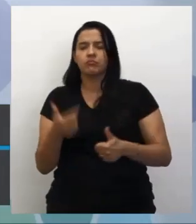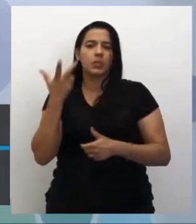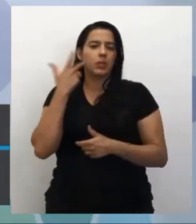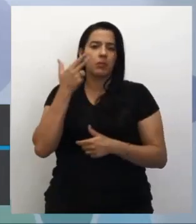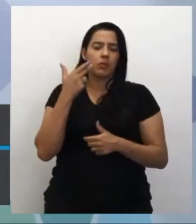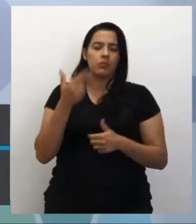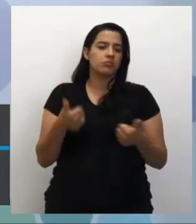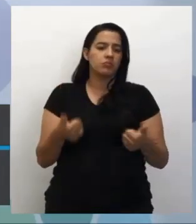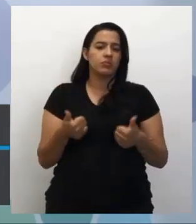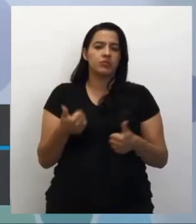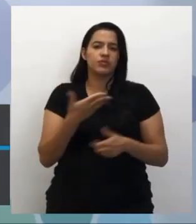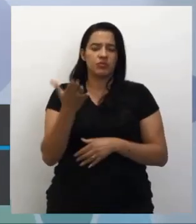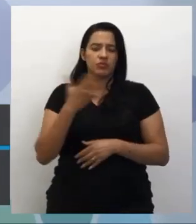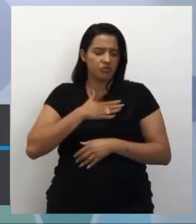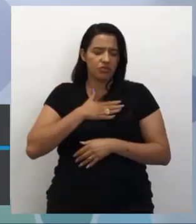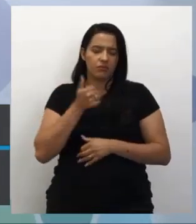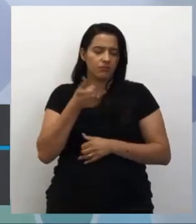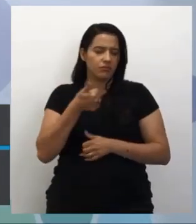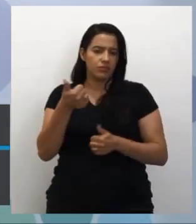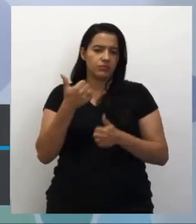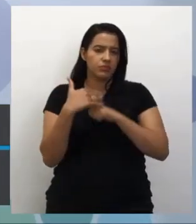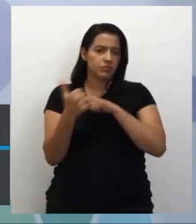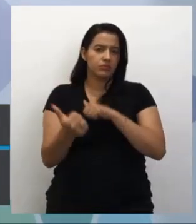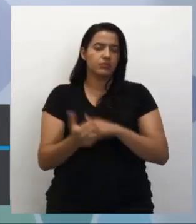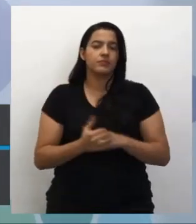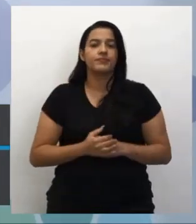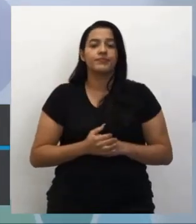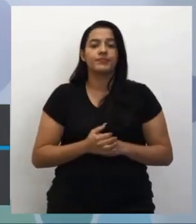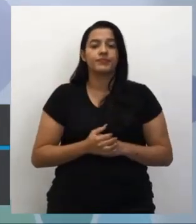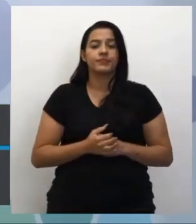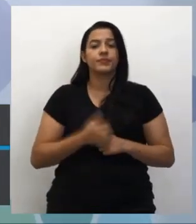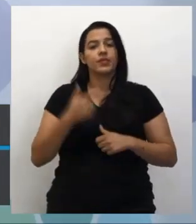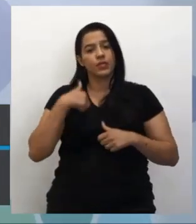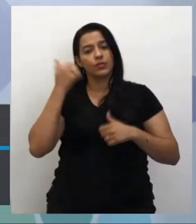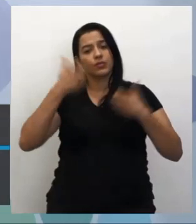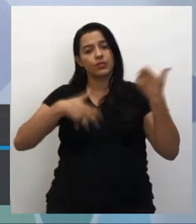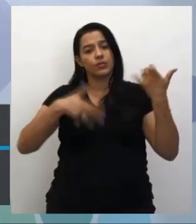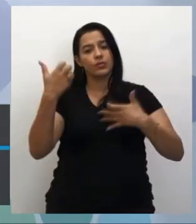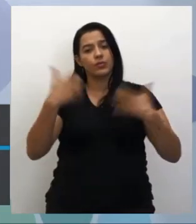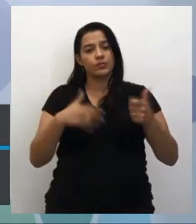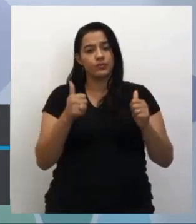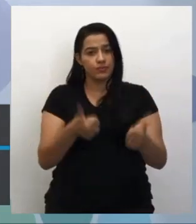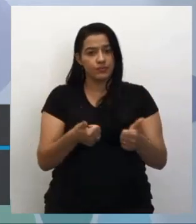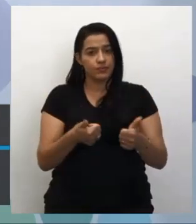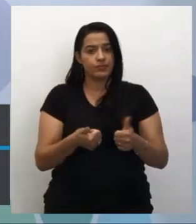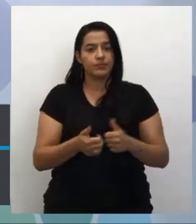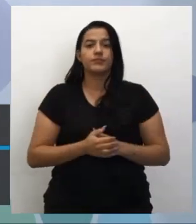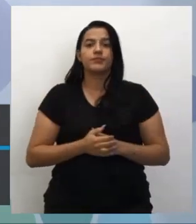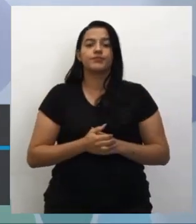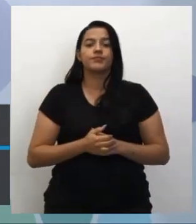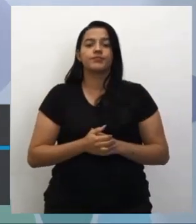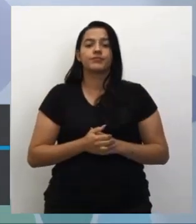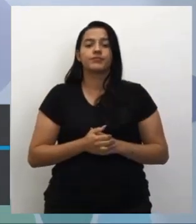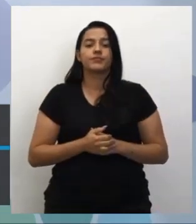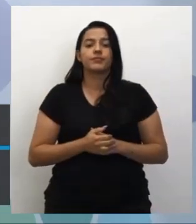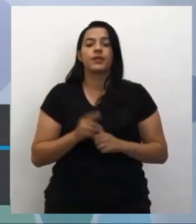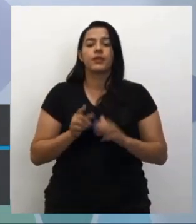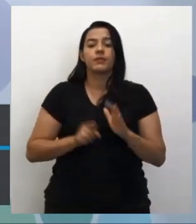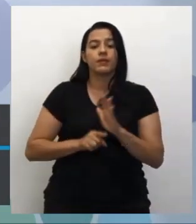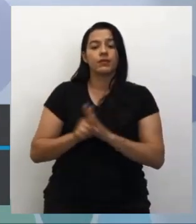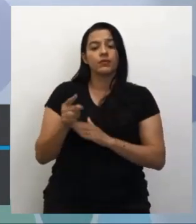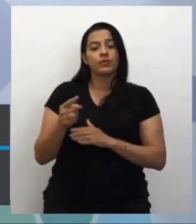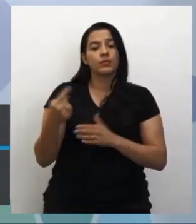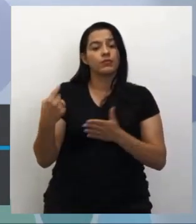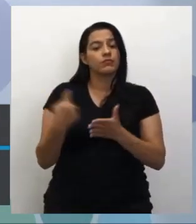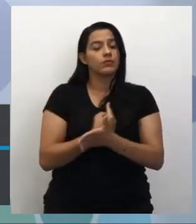como vier, for do seu agrado, pode me chamar. Meu nome é Procópio, estou contando a história, tá certo? Então é isto. Perguntou-me pelo nome,